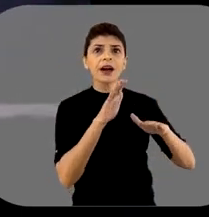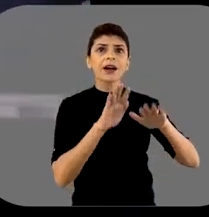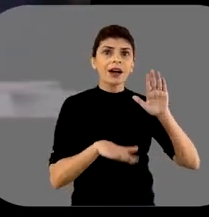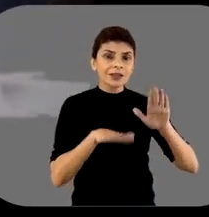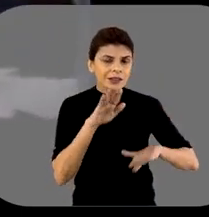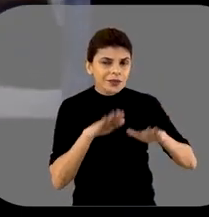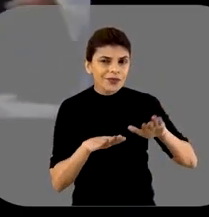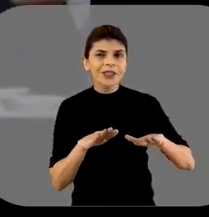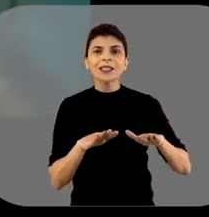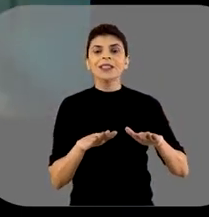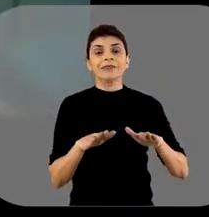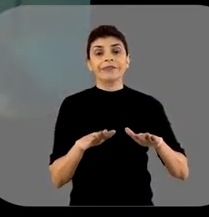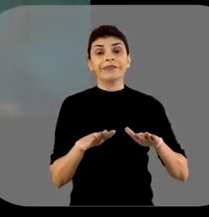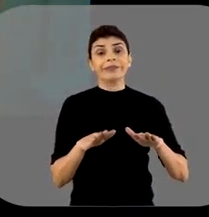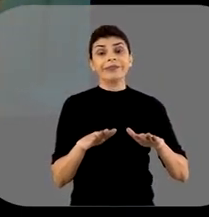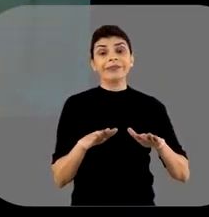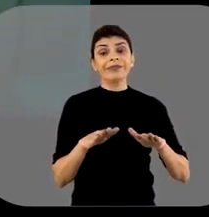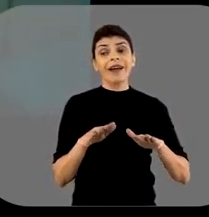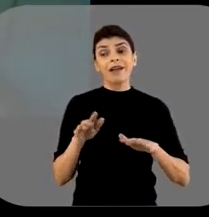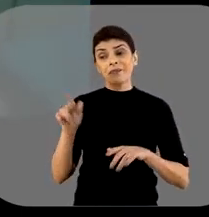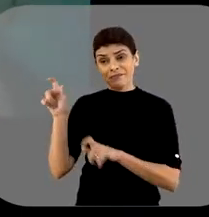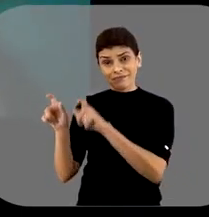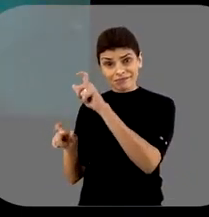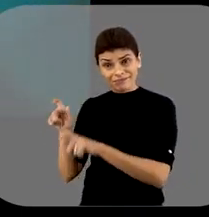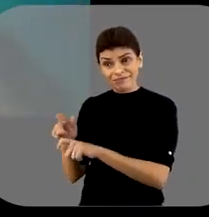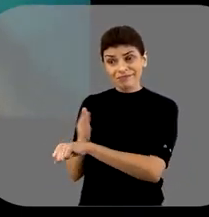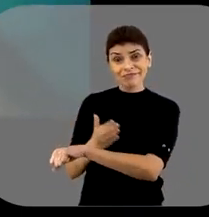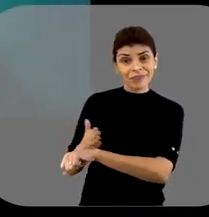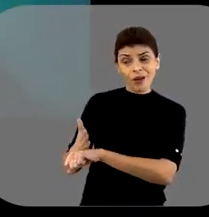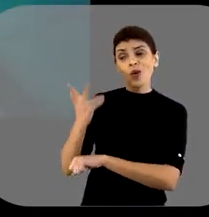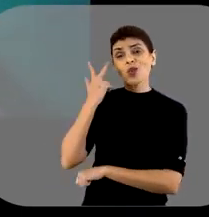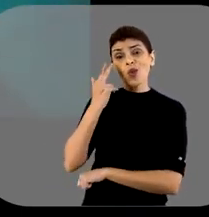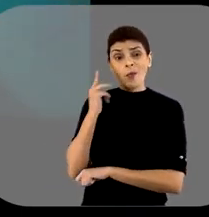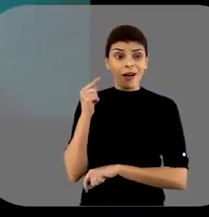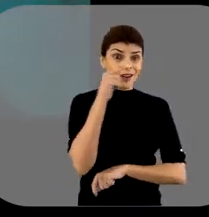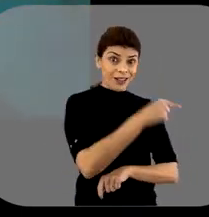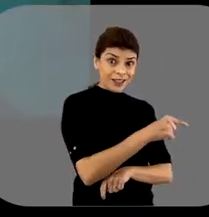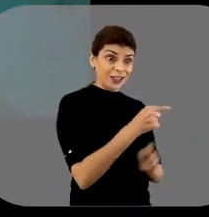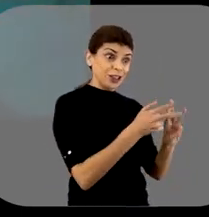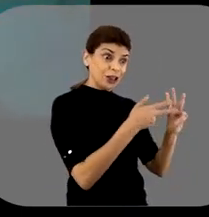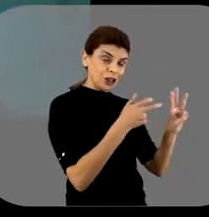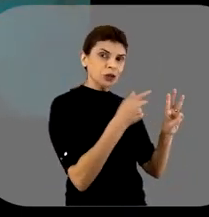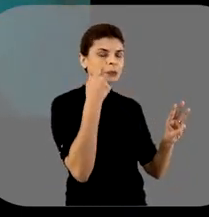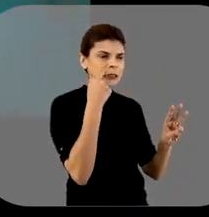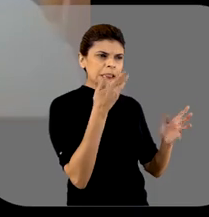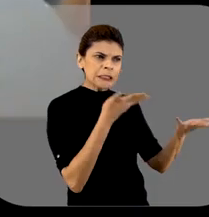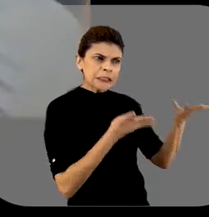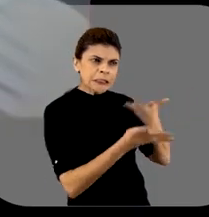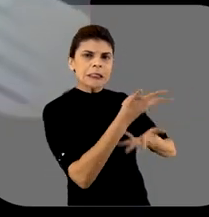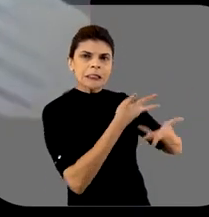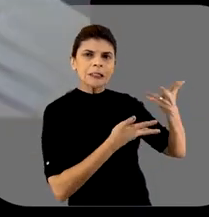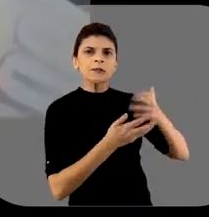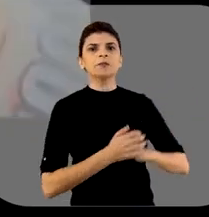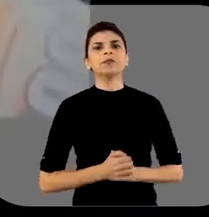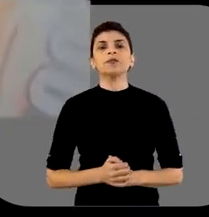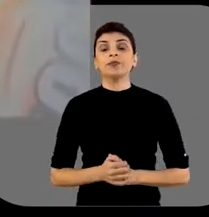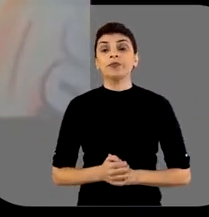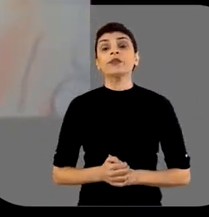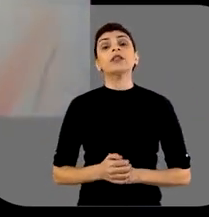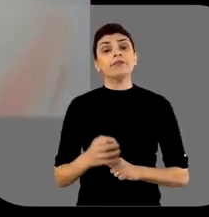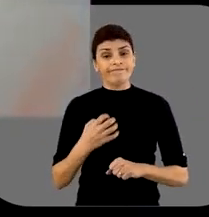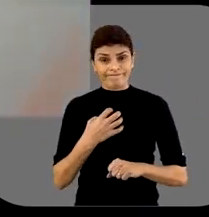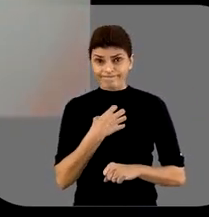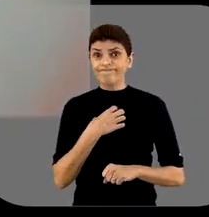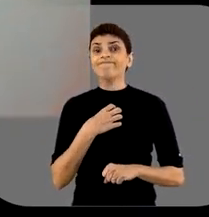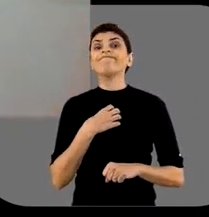vezes, com um não índio, não são trabalhados. E com um índio, a gente tem que trabalhar. Sintoma de malária assim,